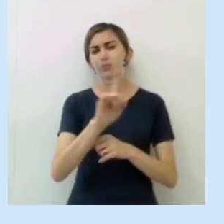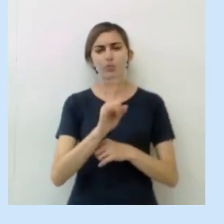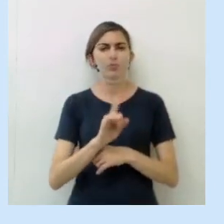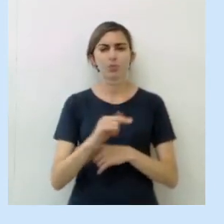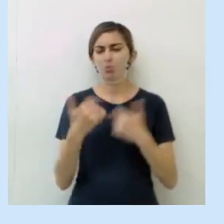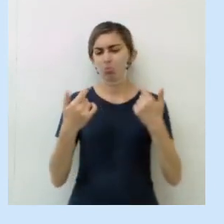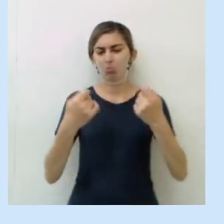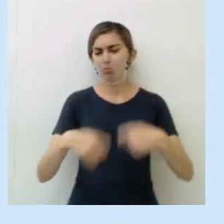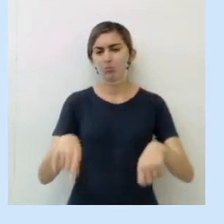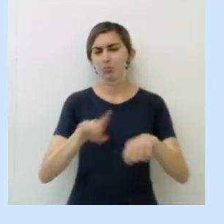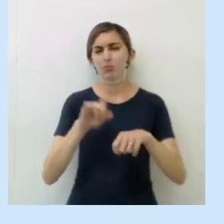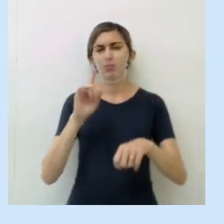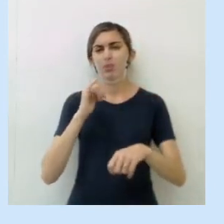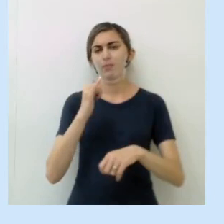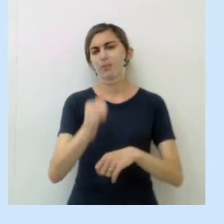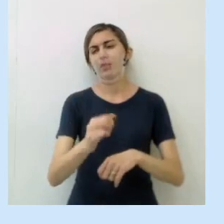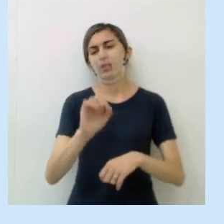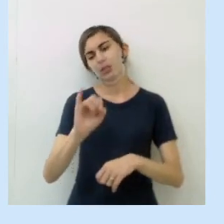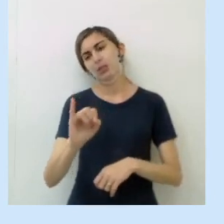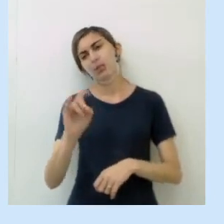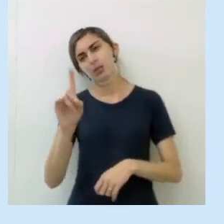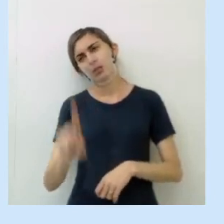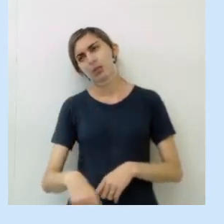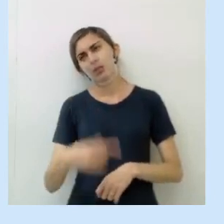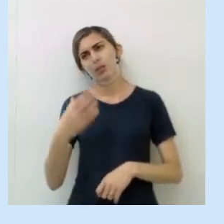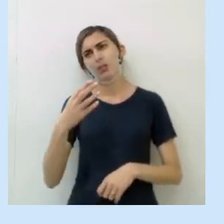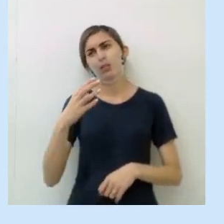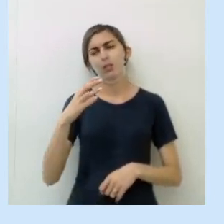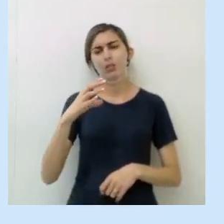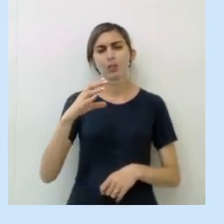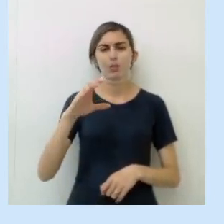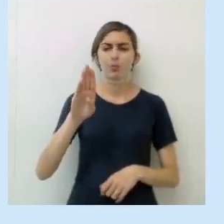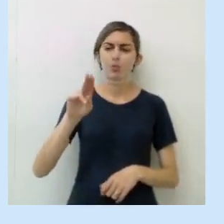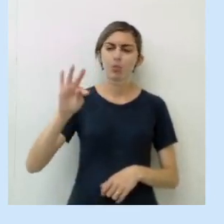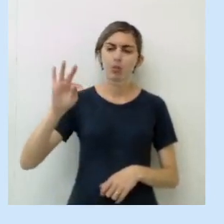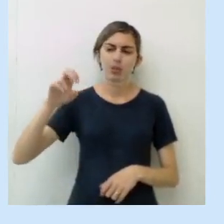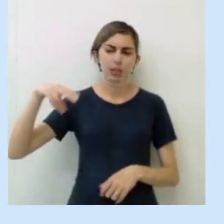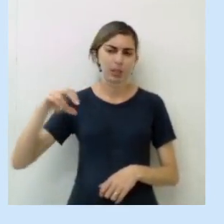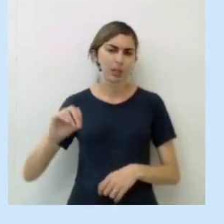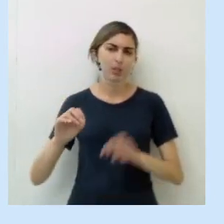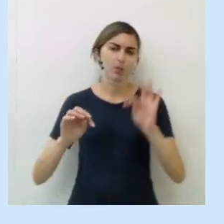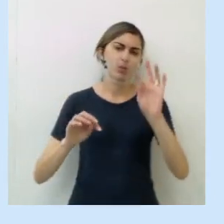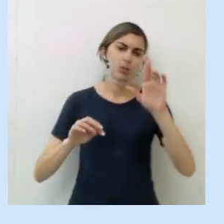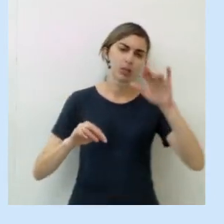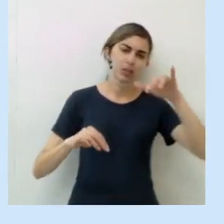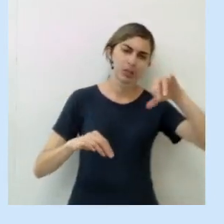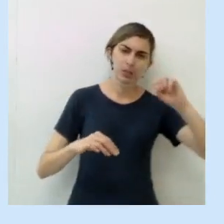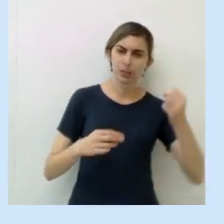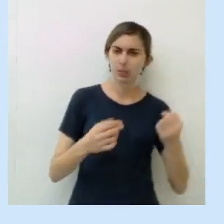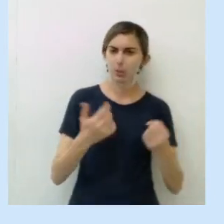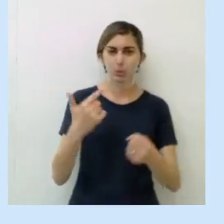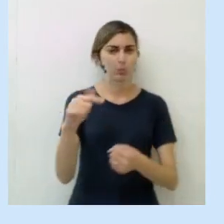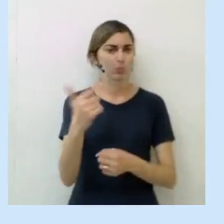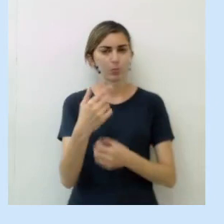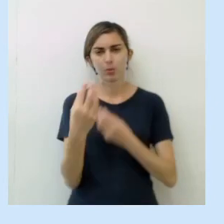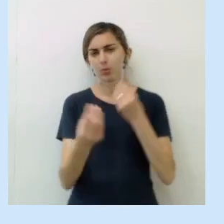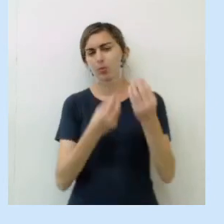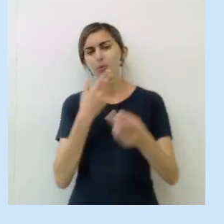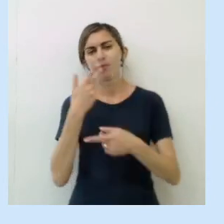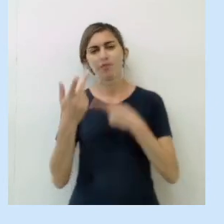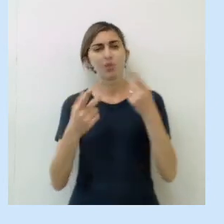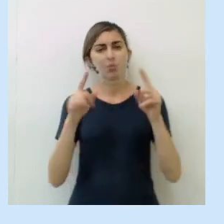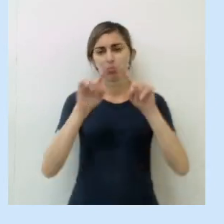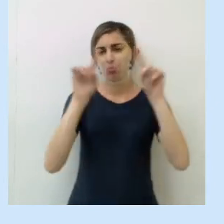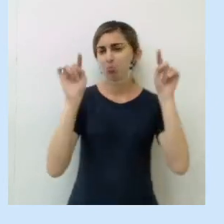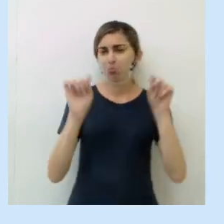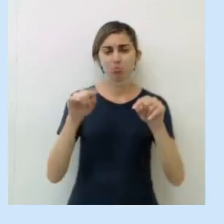não tem necessidade de dizer naquela hora, se é cis-buteno 2 ou trans-buteno 2. Não tem como dizer ali, porque você não sabe o que é cis e